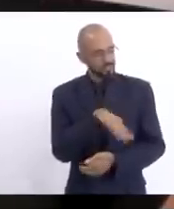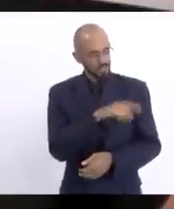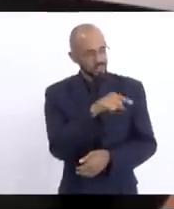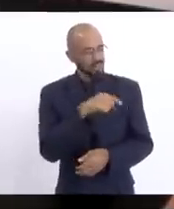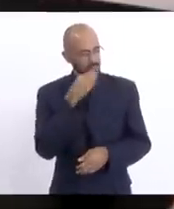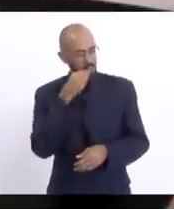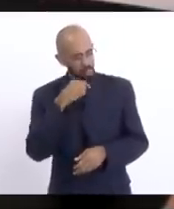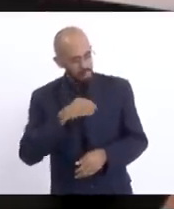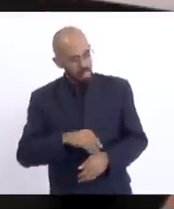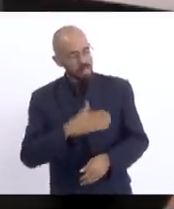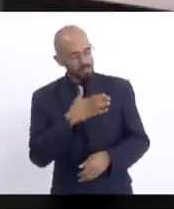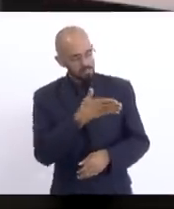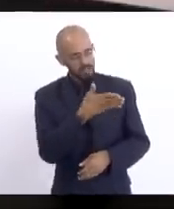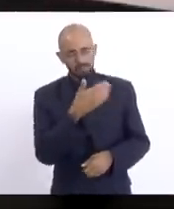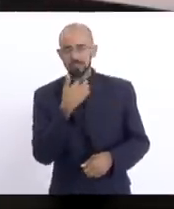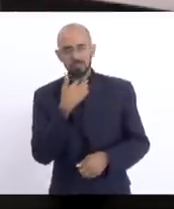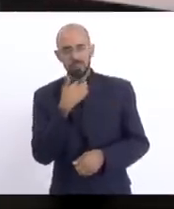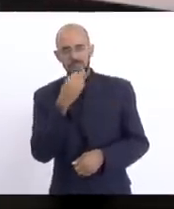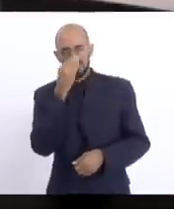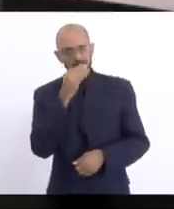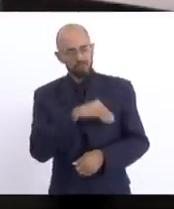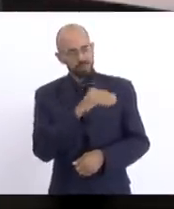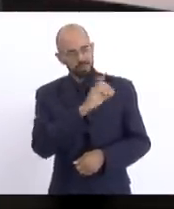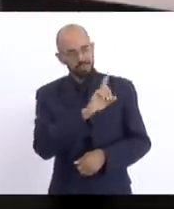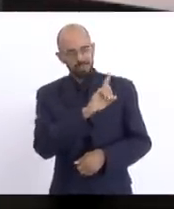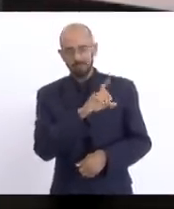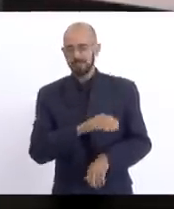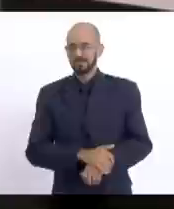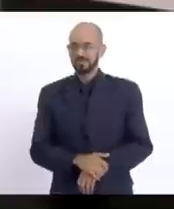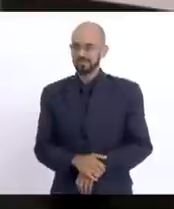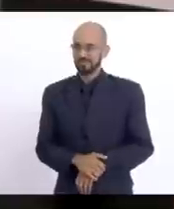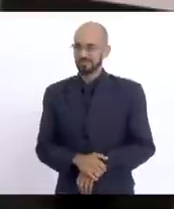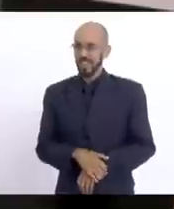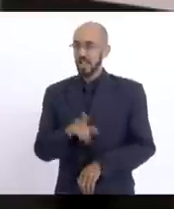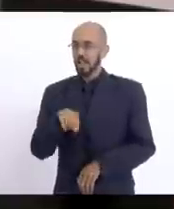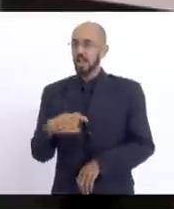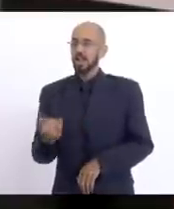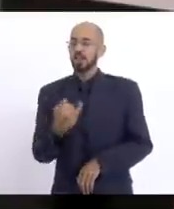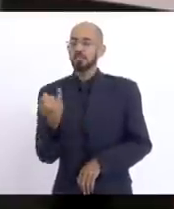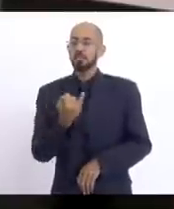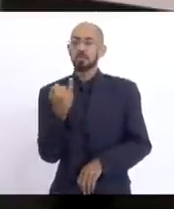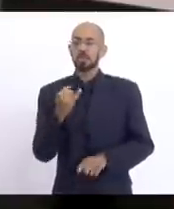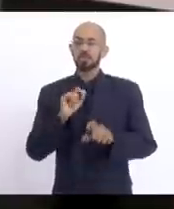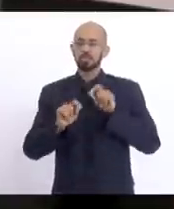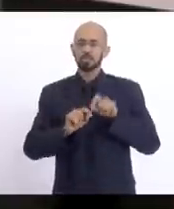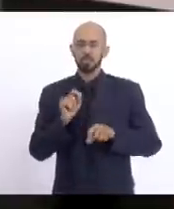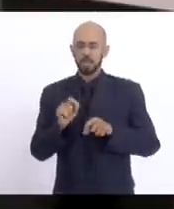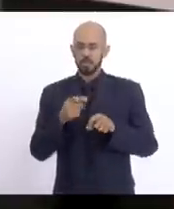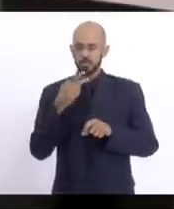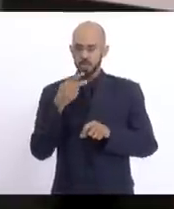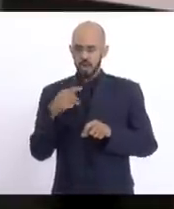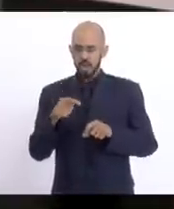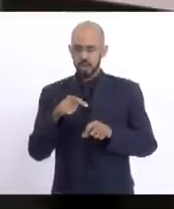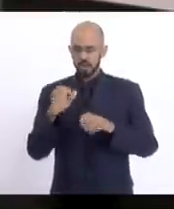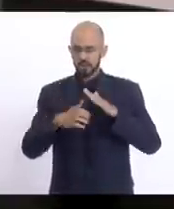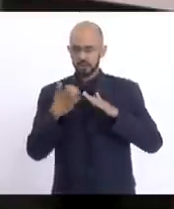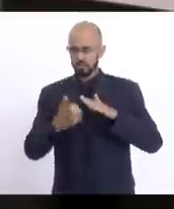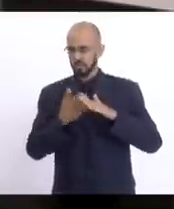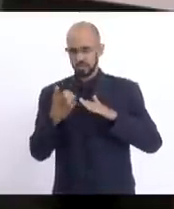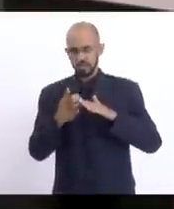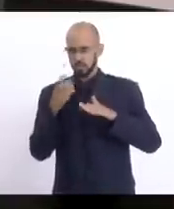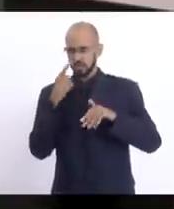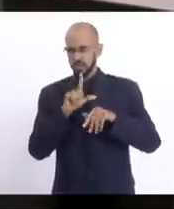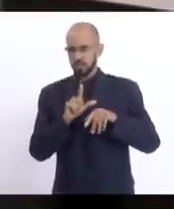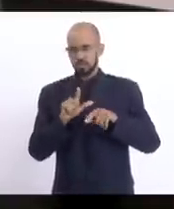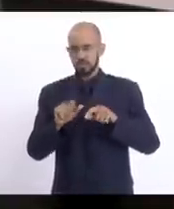Então, presidente, é muito importante frisar aqui que as empresas não conseguem entregar as